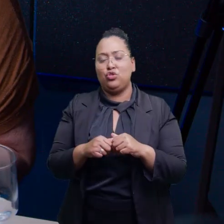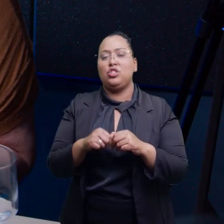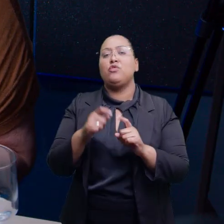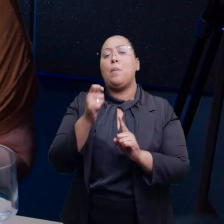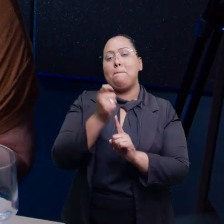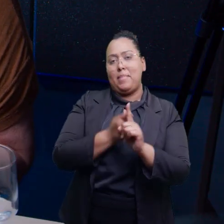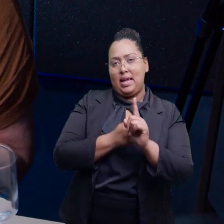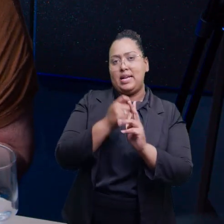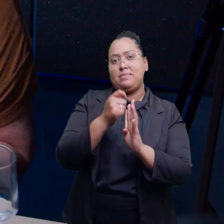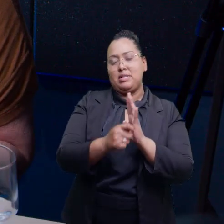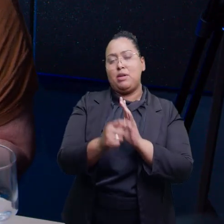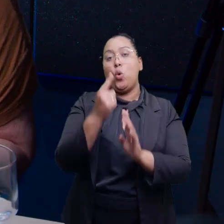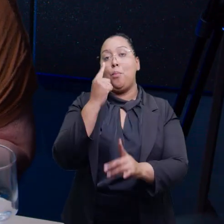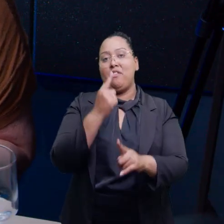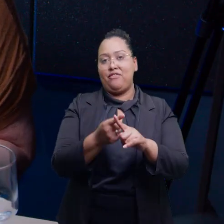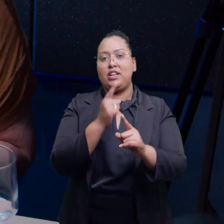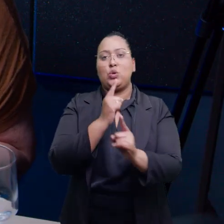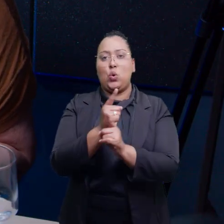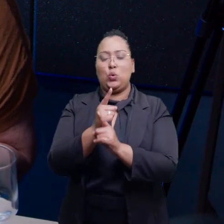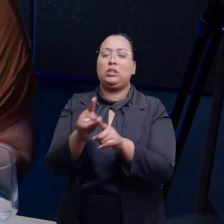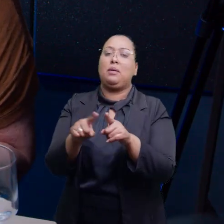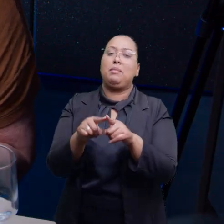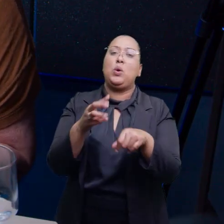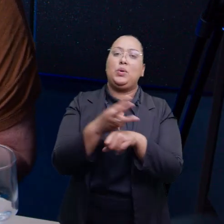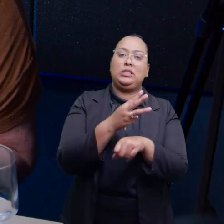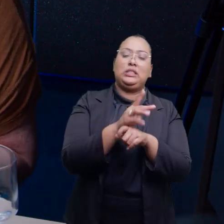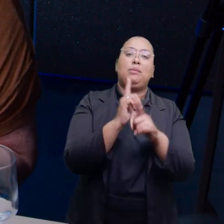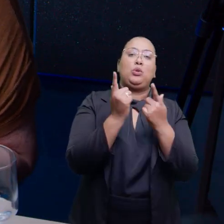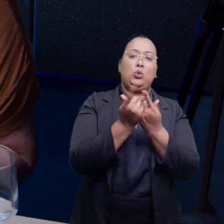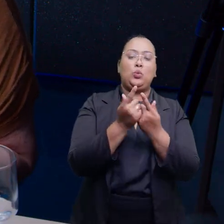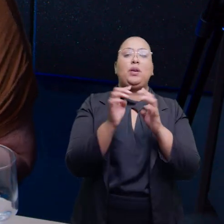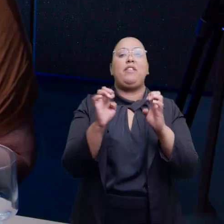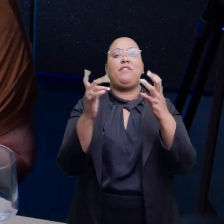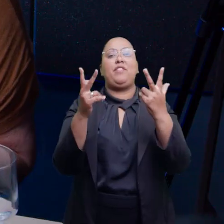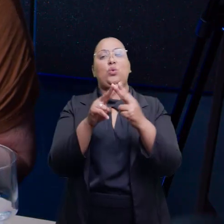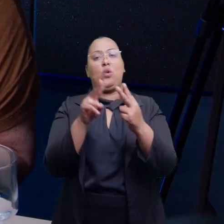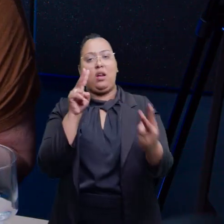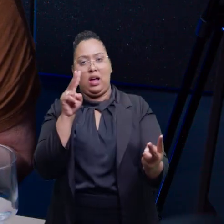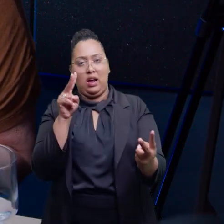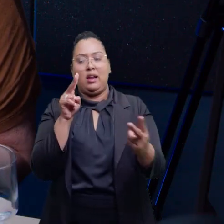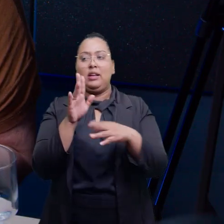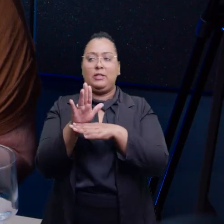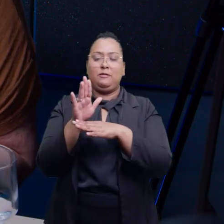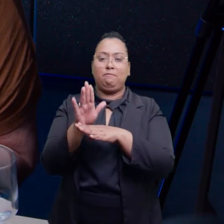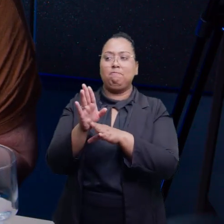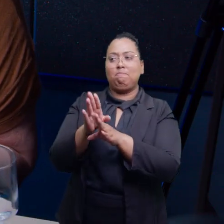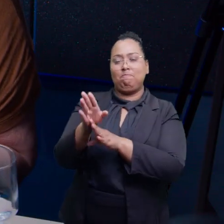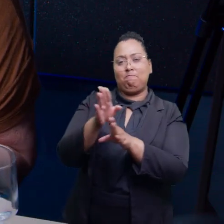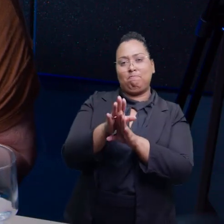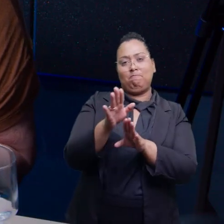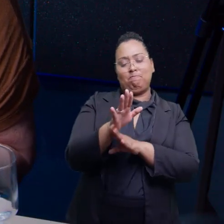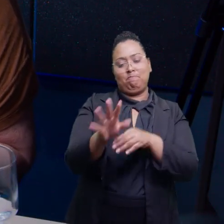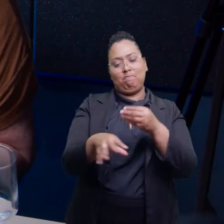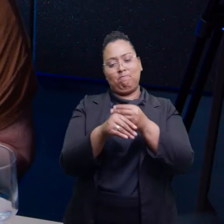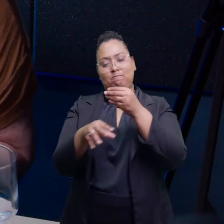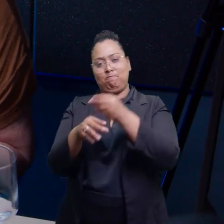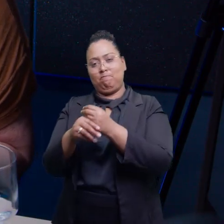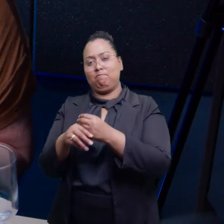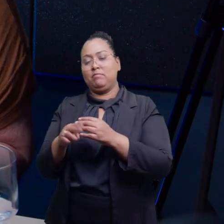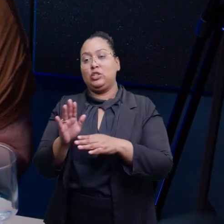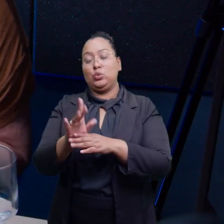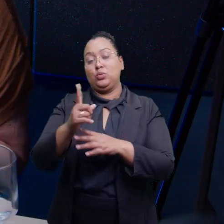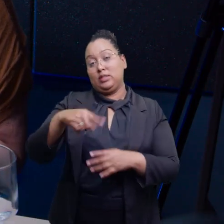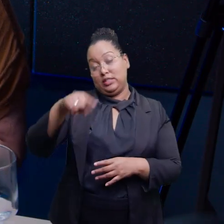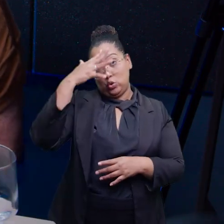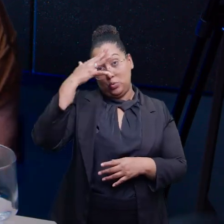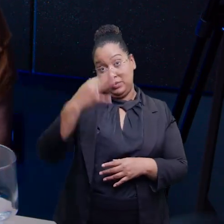reuniões uma vez por mês, tem o grupo de WhatsApp, tem eventos online, né, para ajudar a complementar esse processo de